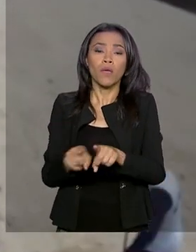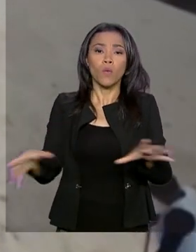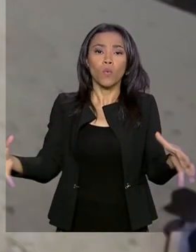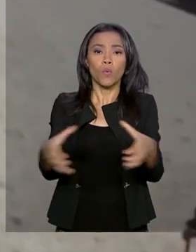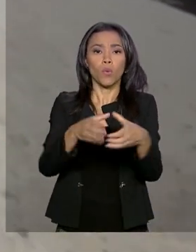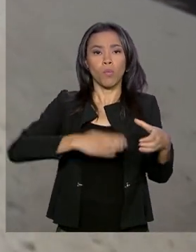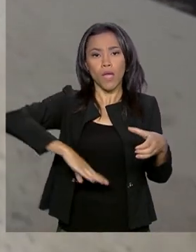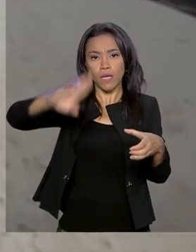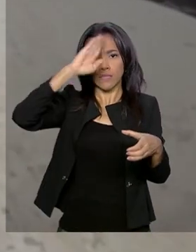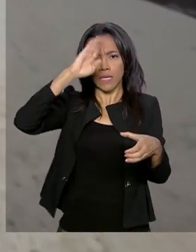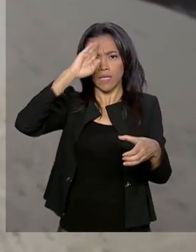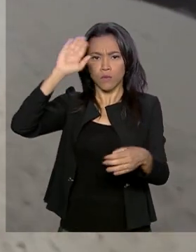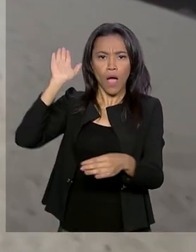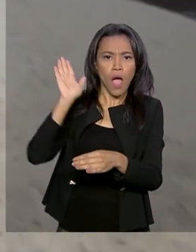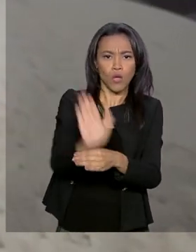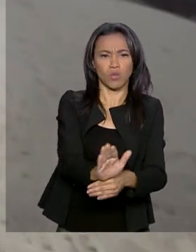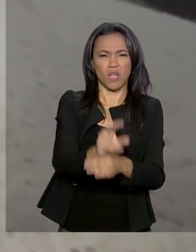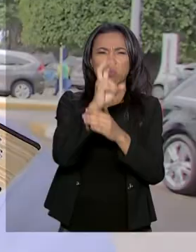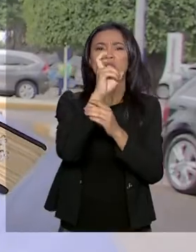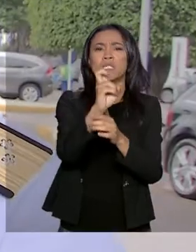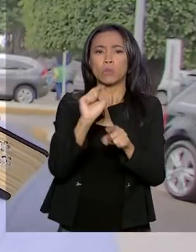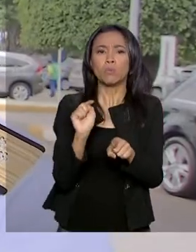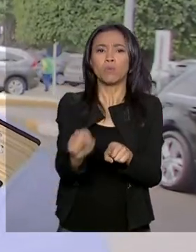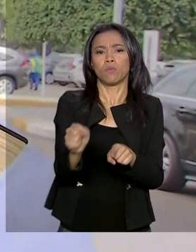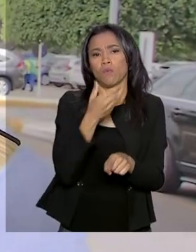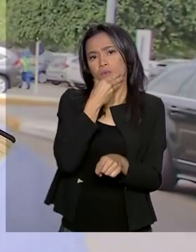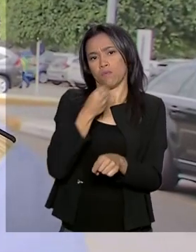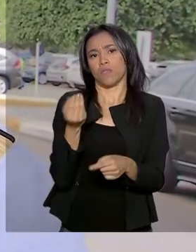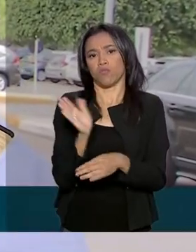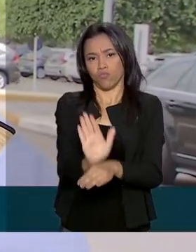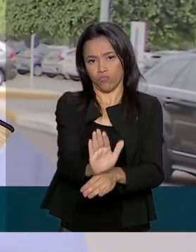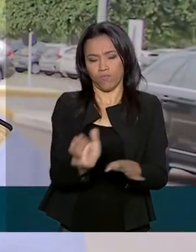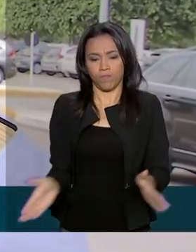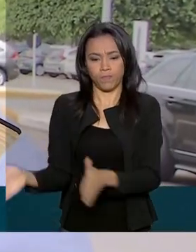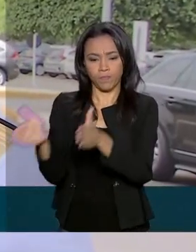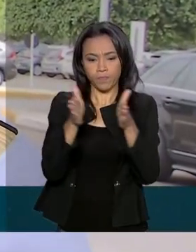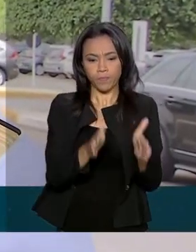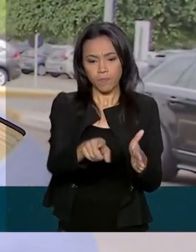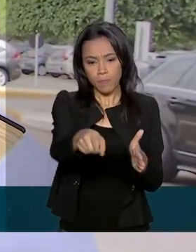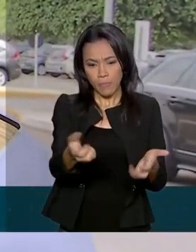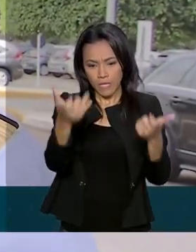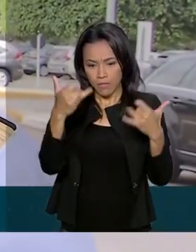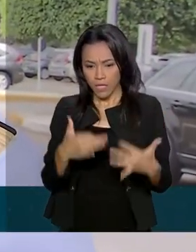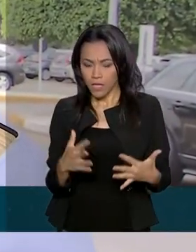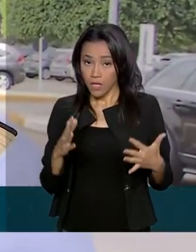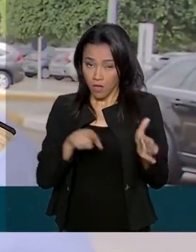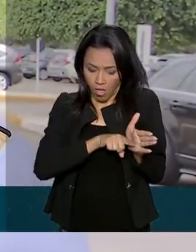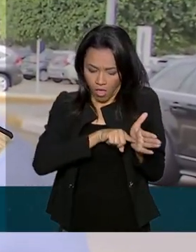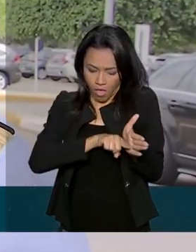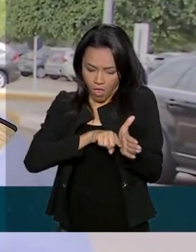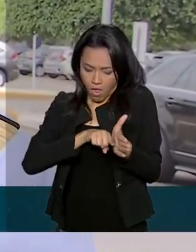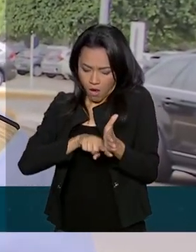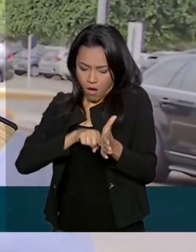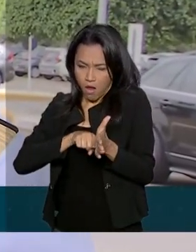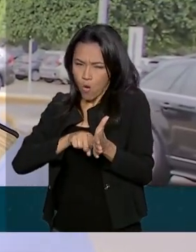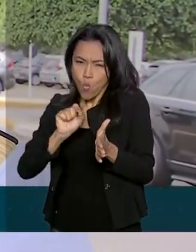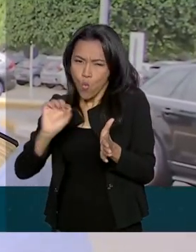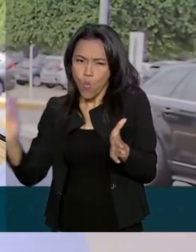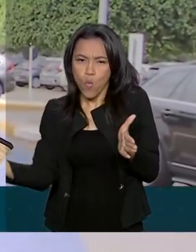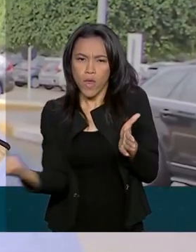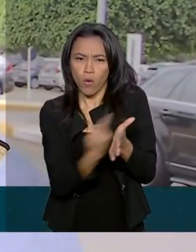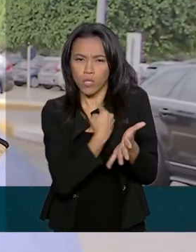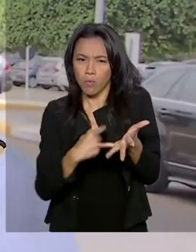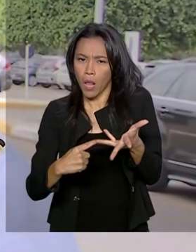com cerca de 5 mil homens as investigações correm em sigilo e evidentemente para preservar dados